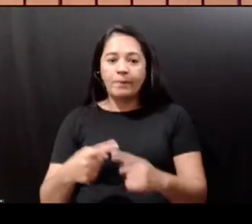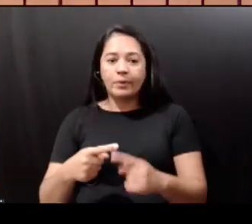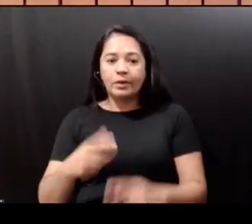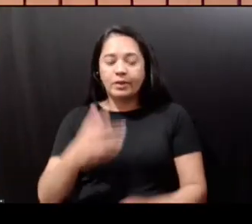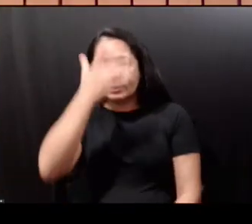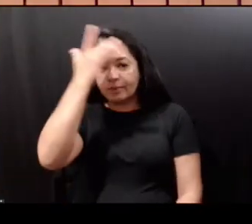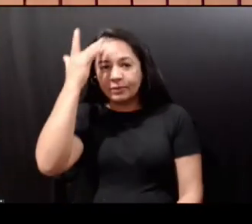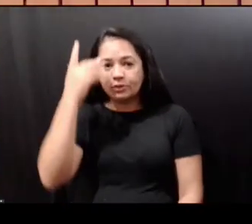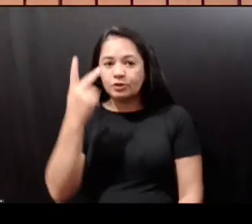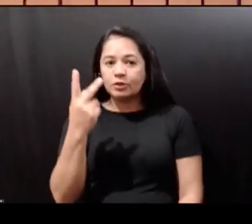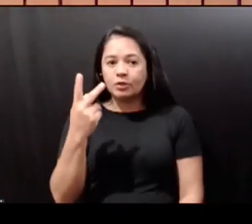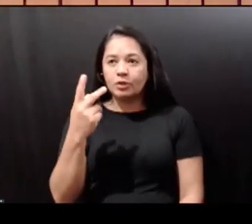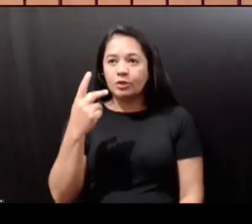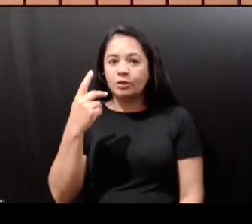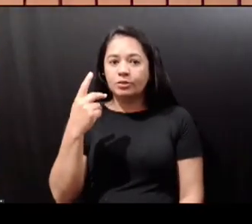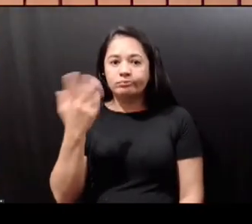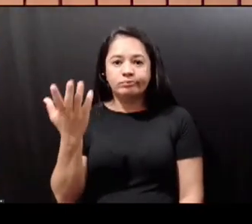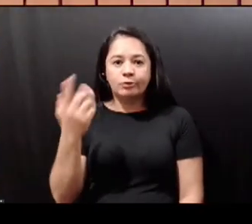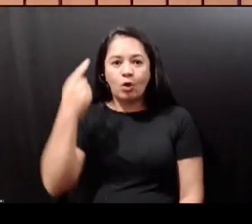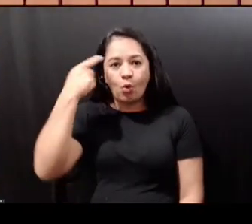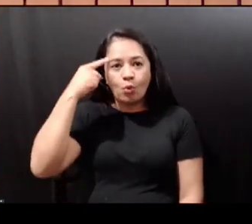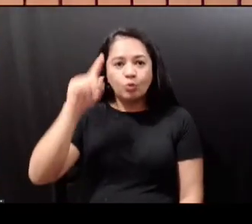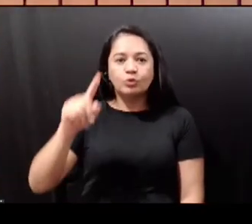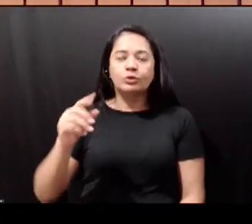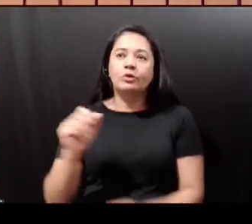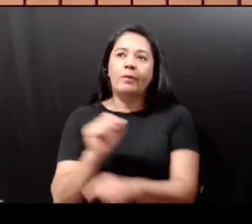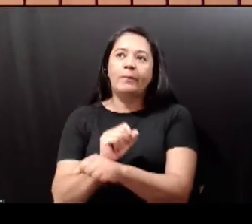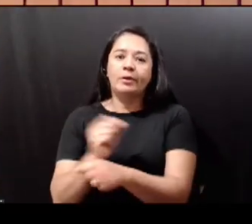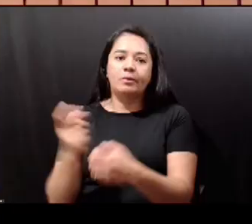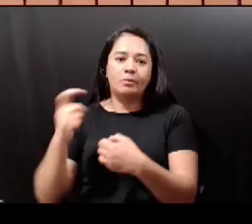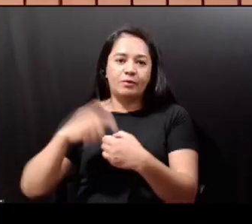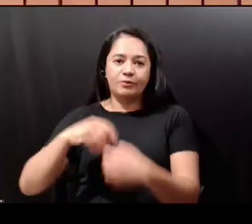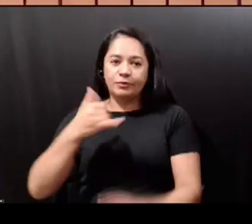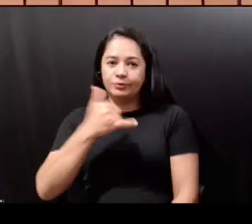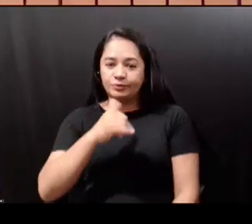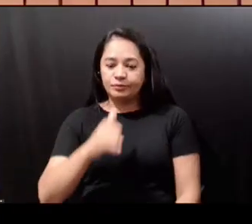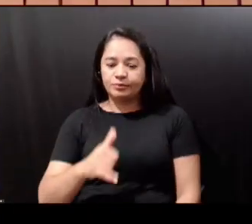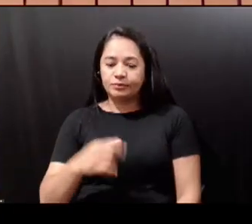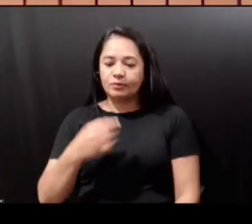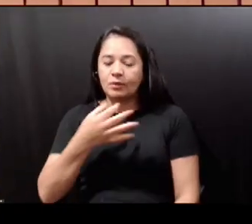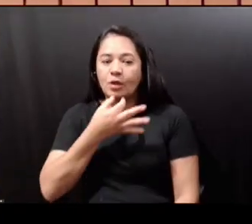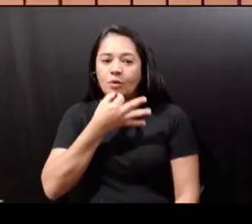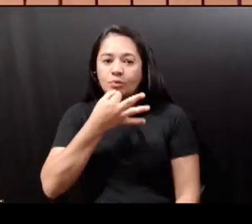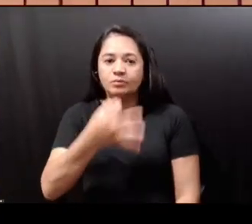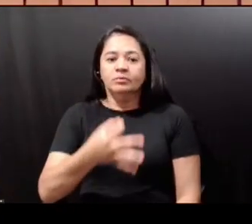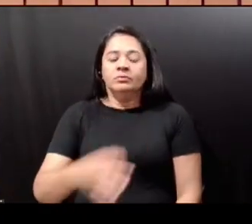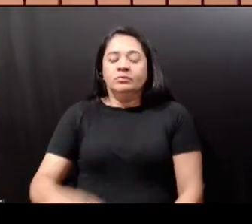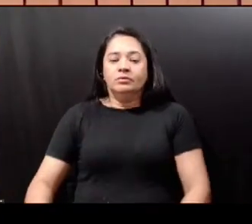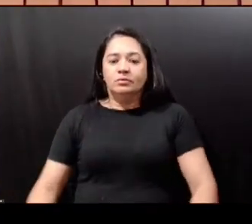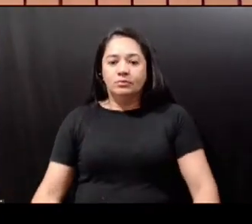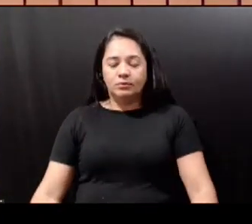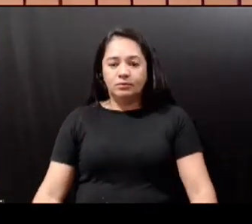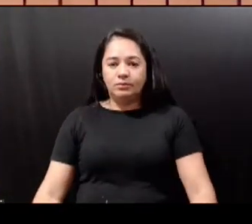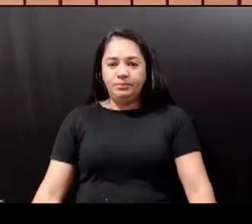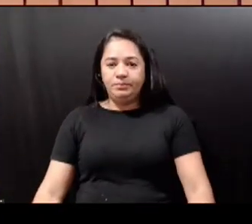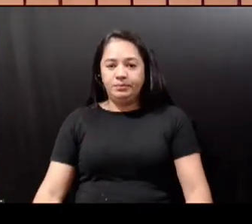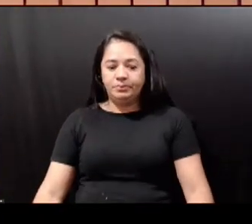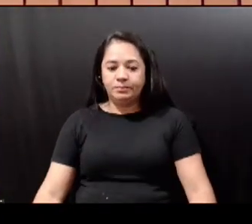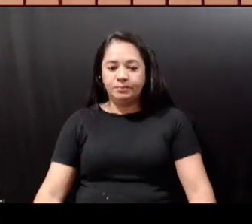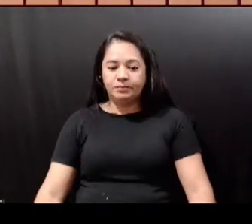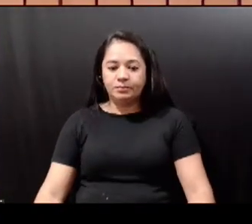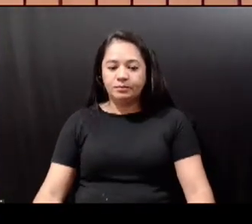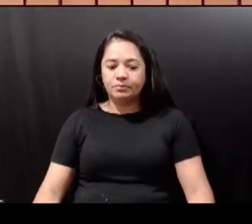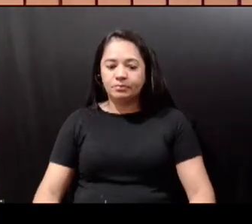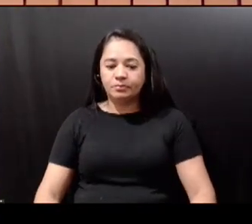aguardando a religação. Então, eu sugeria essa emenda na lei. E do restante está tudo certo, hein, vereador.